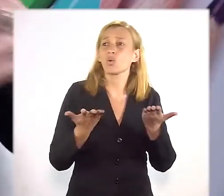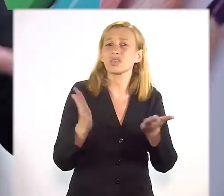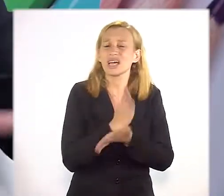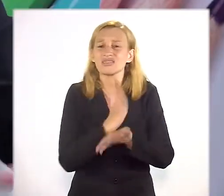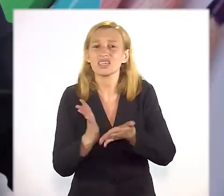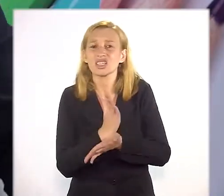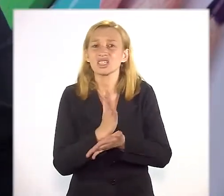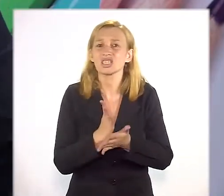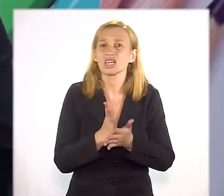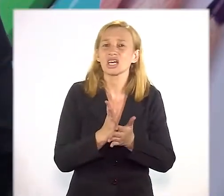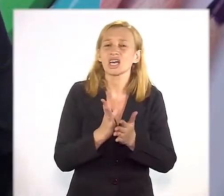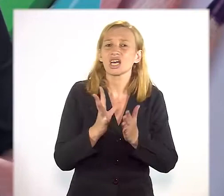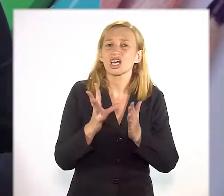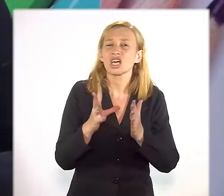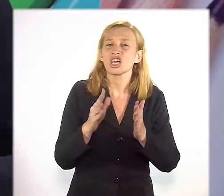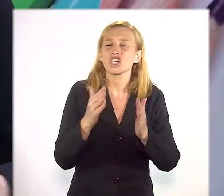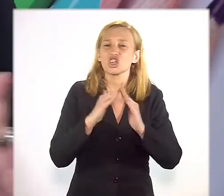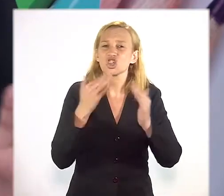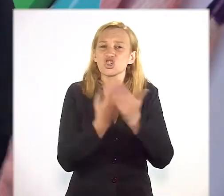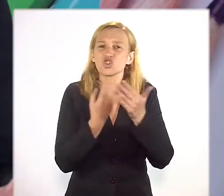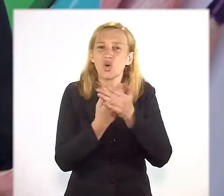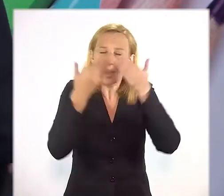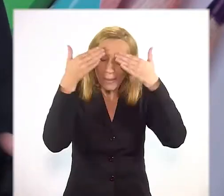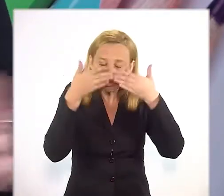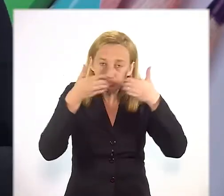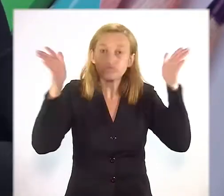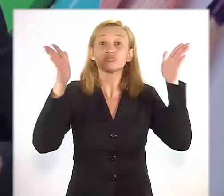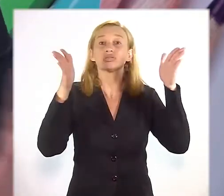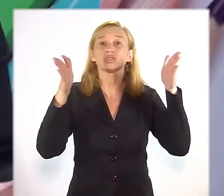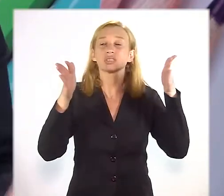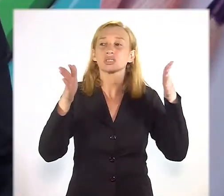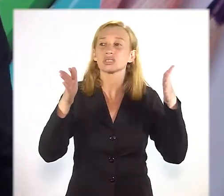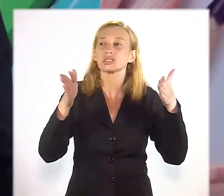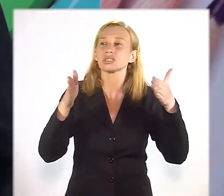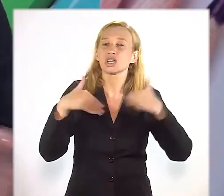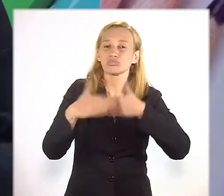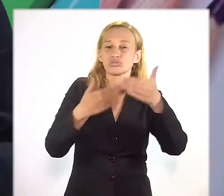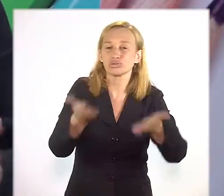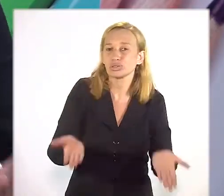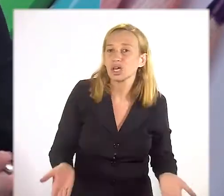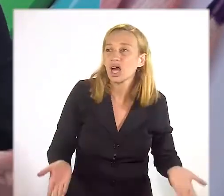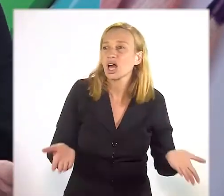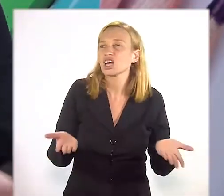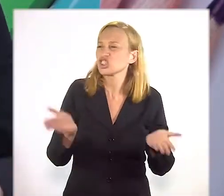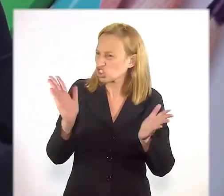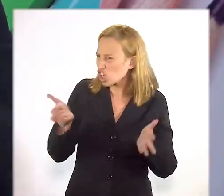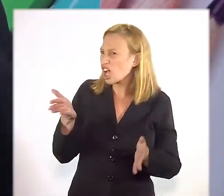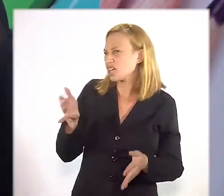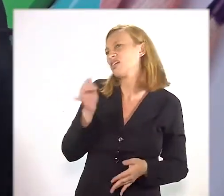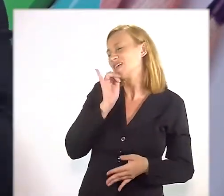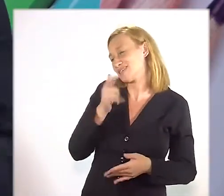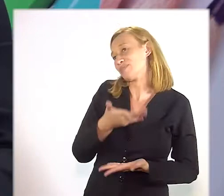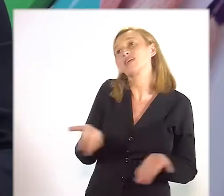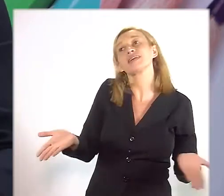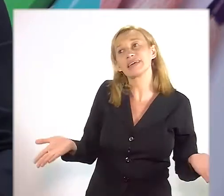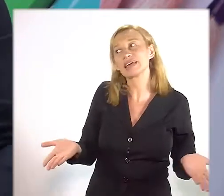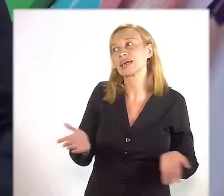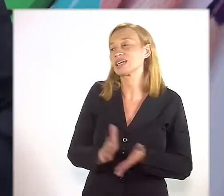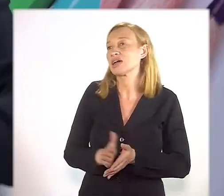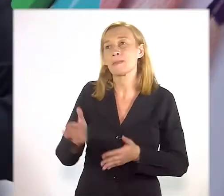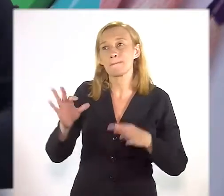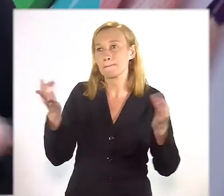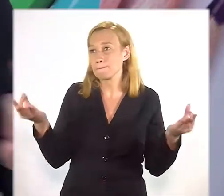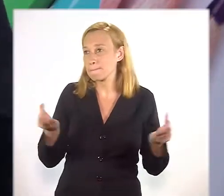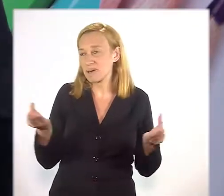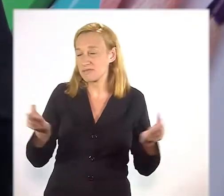está numa escola mais assim, que eles chamam de cabeça aberta. A cabeça muito aberta, esse negócio não vai longe, não. Quer dizer, você já deu exemplos